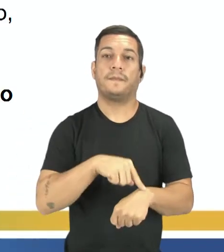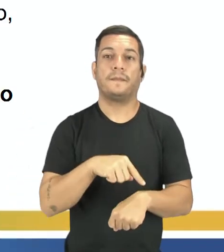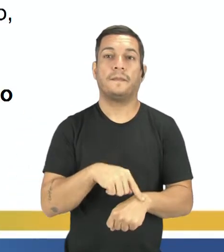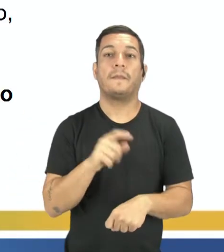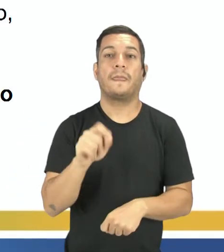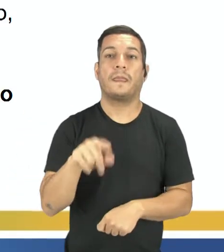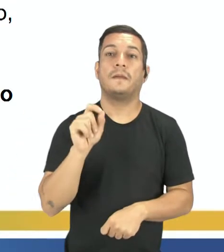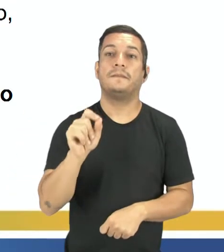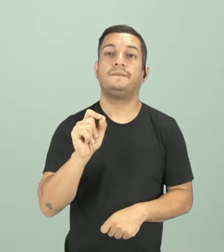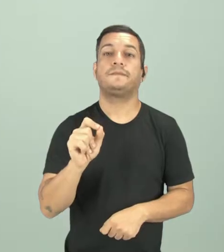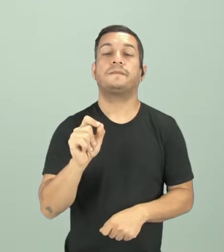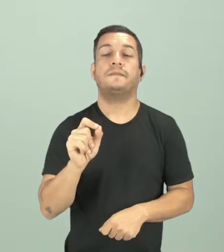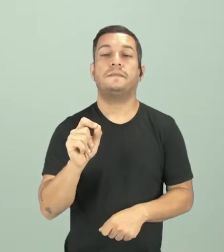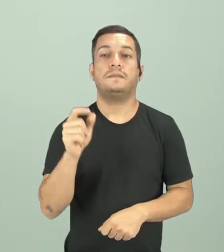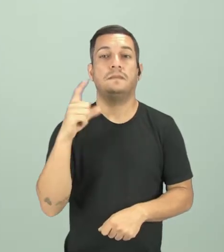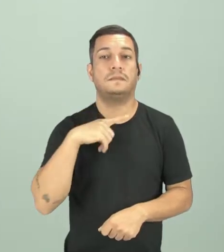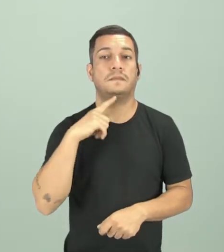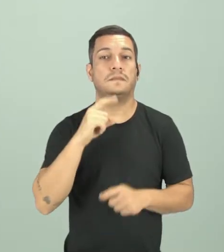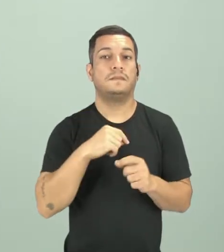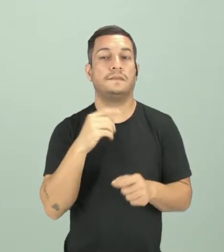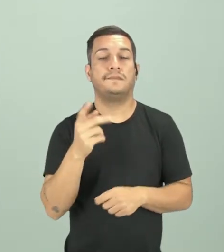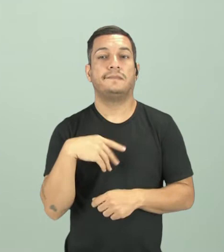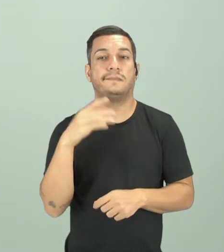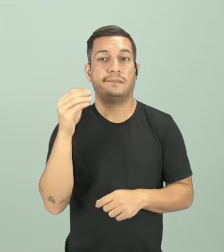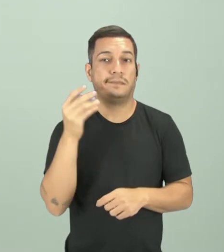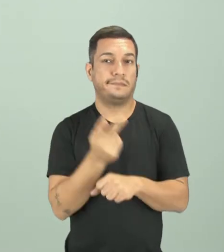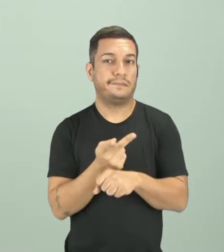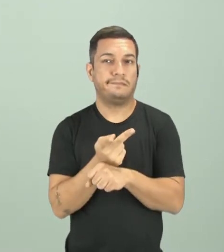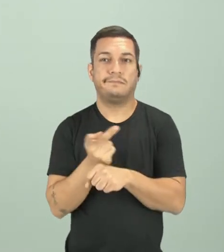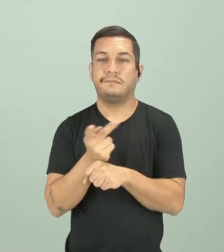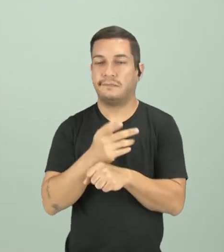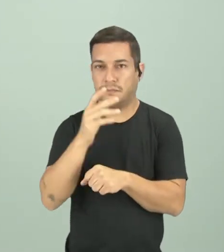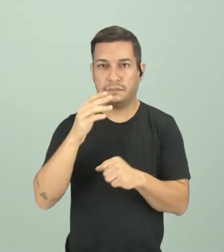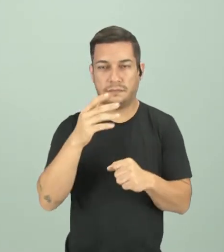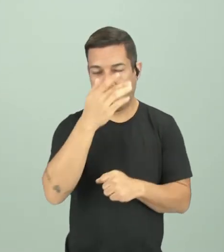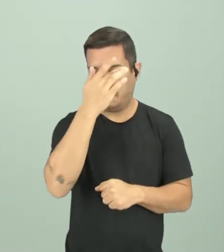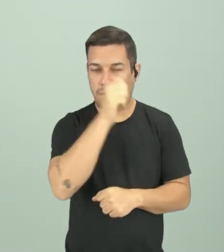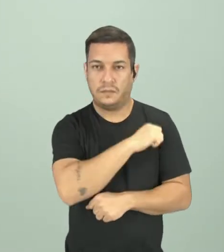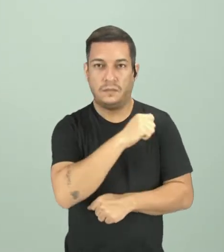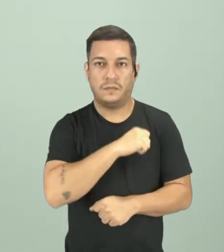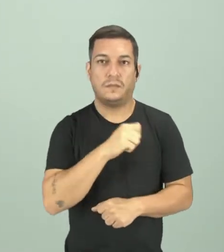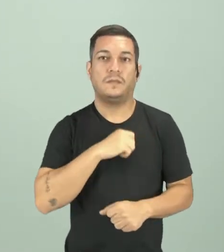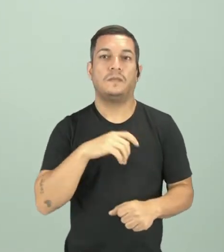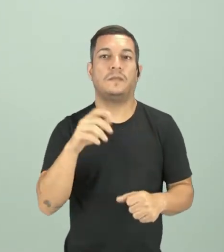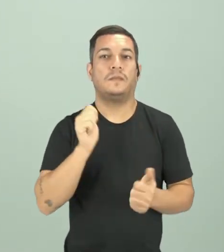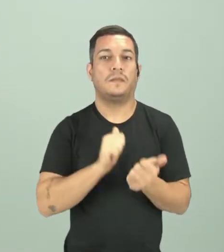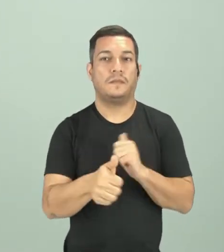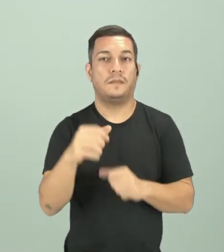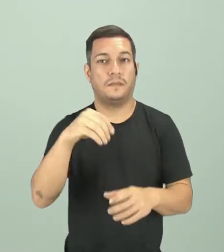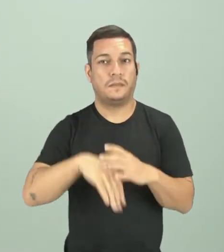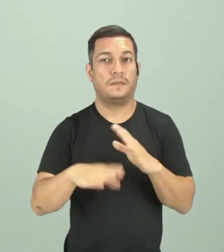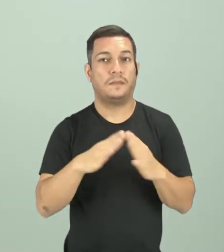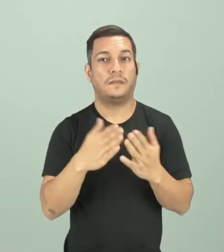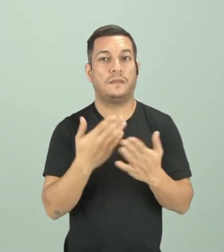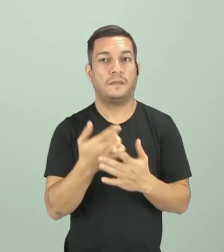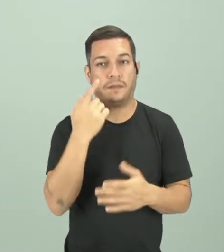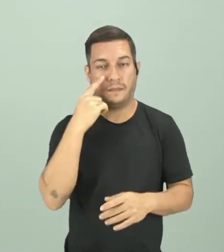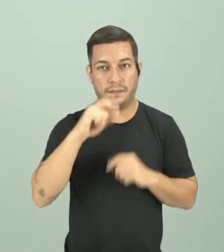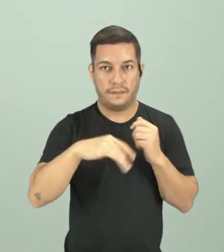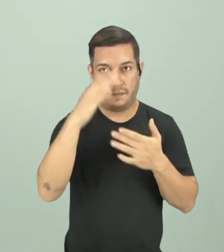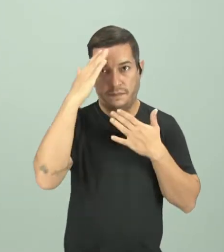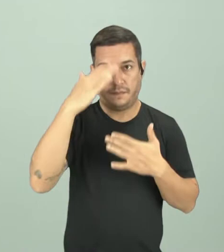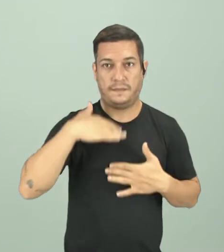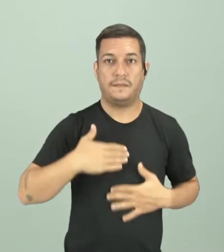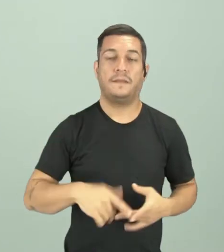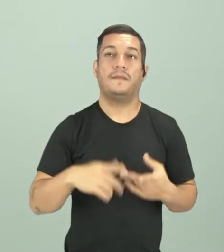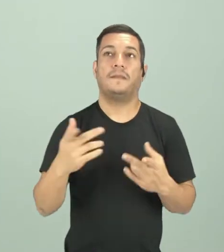é onde a gente busca o atleta na escola, levava-se em consideração as performances, o alto